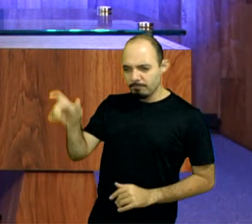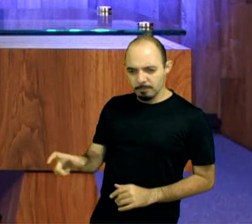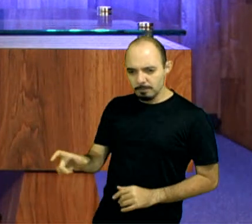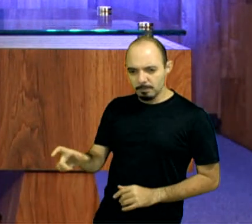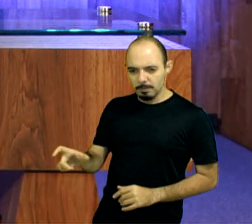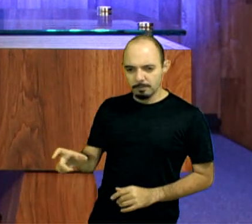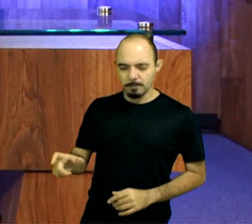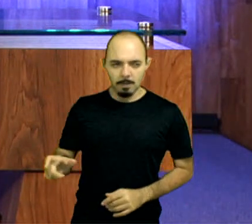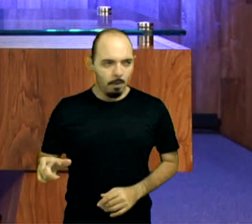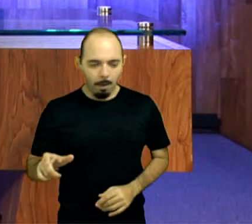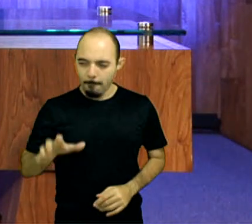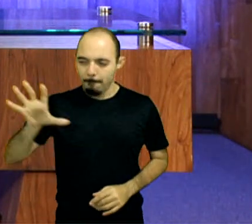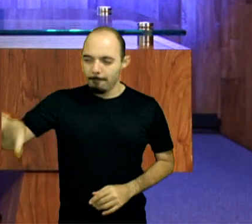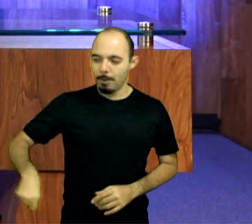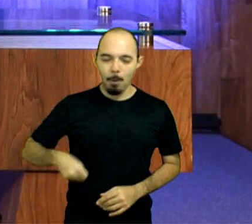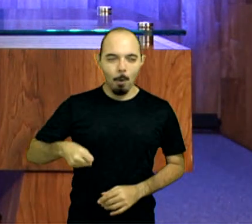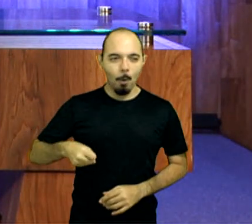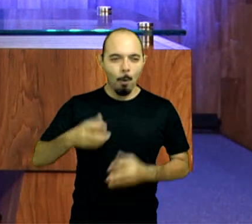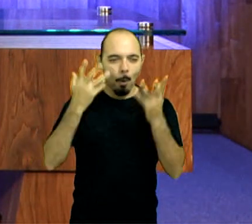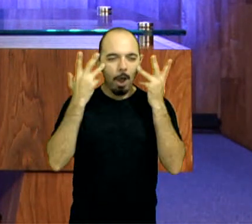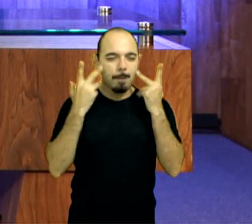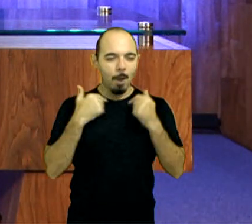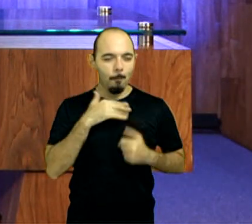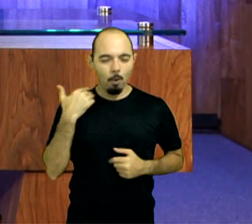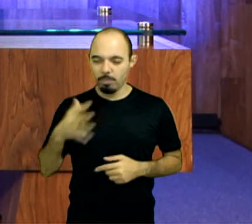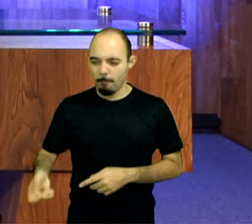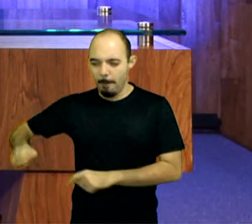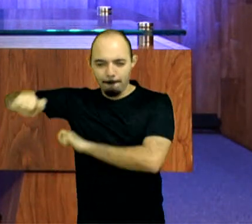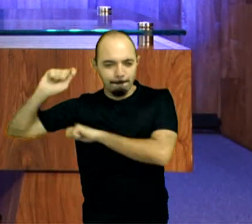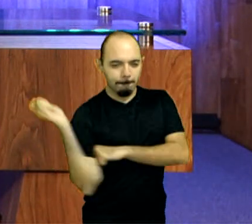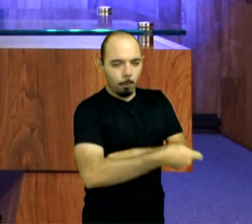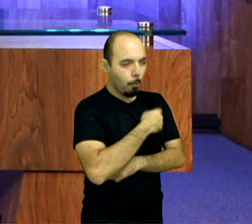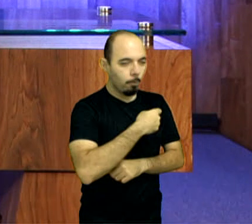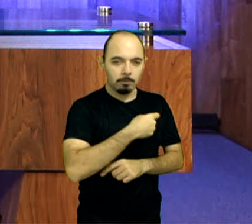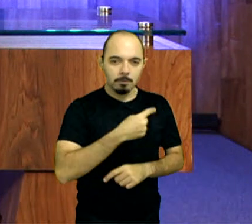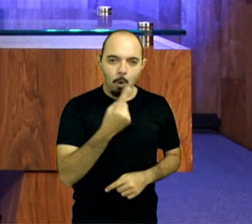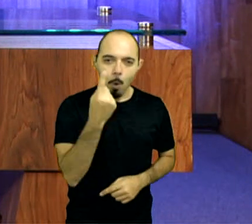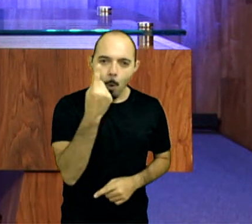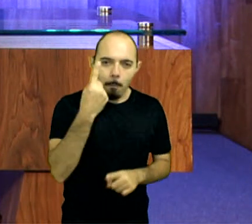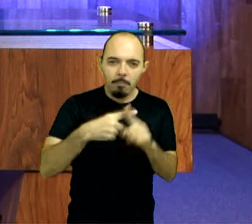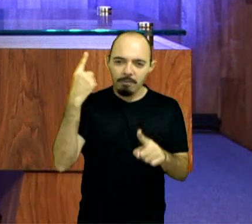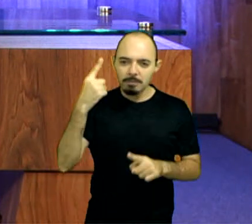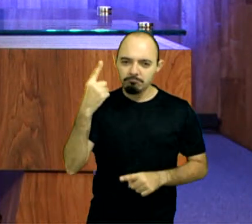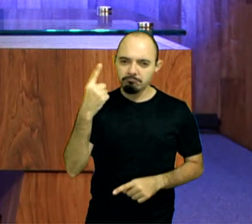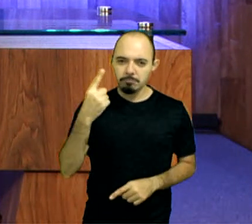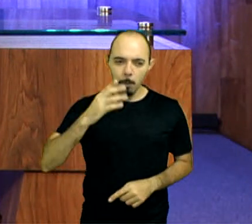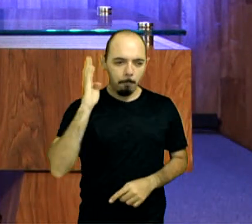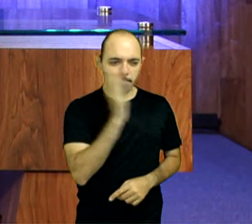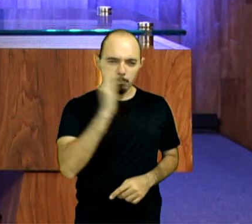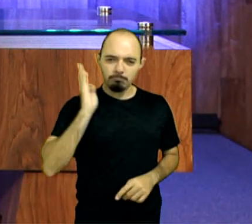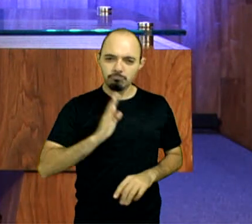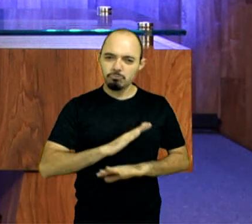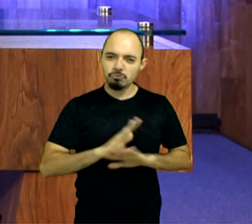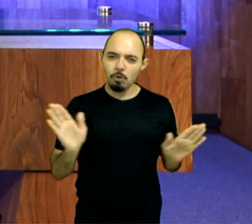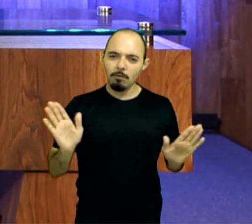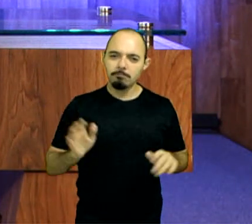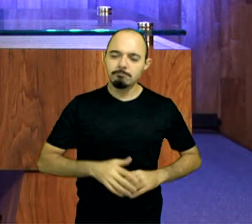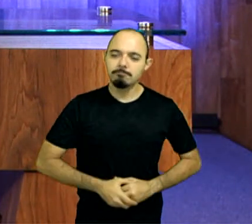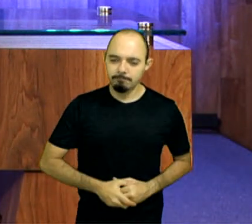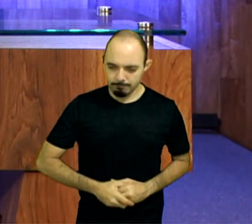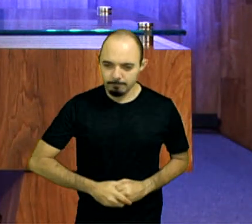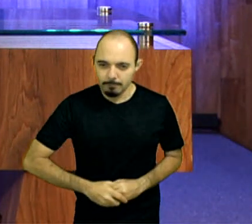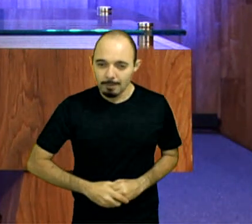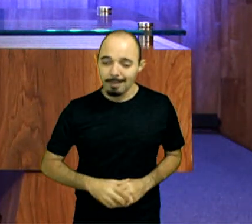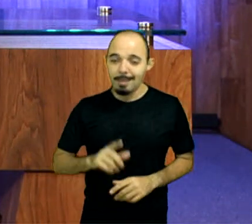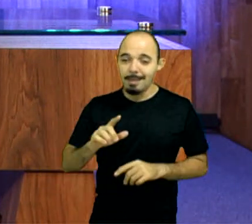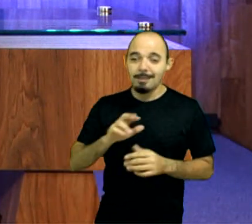homens. Sexto, removeu os portões de Gaza. E sétimo, por fim, derrubou o